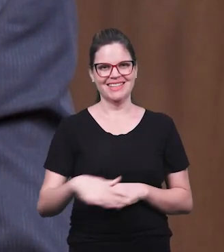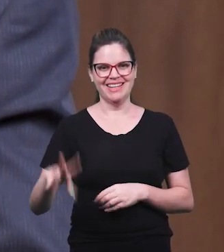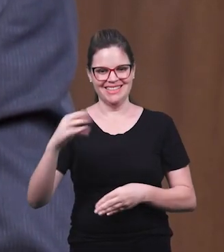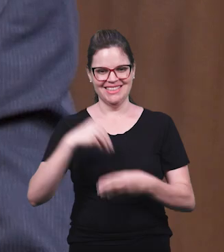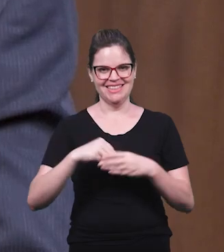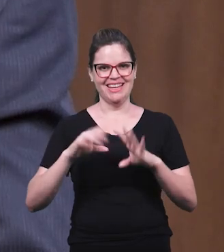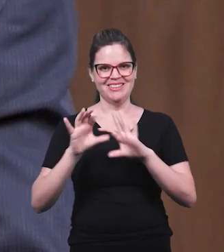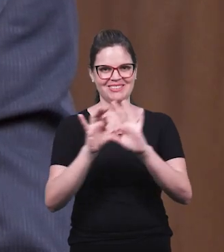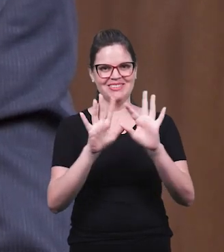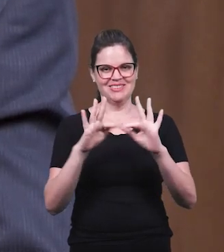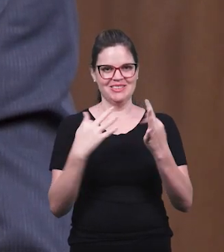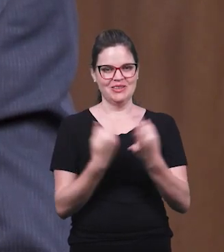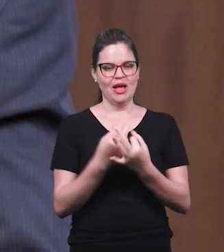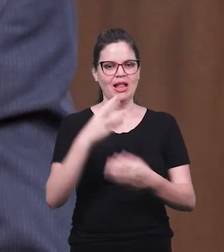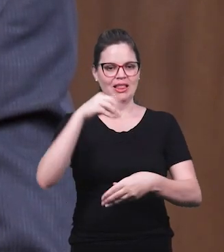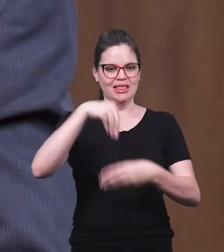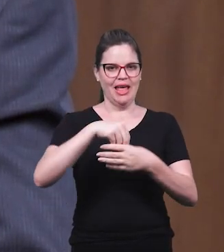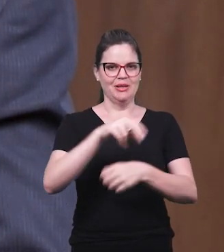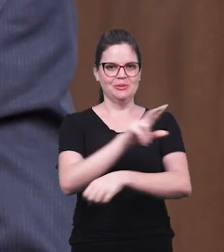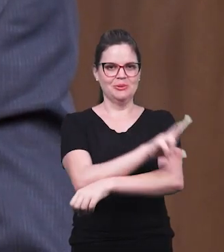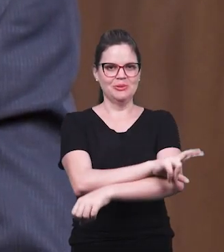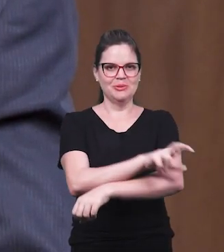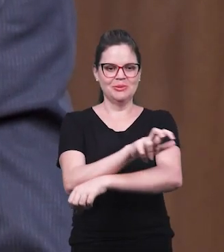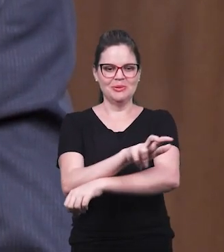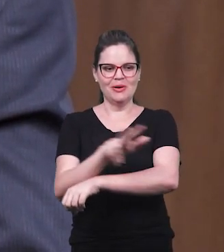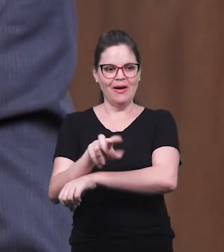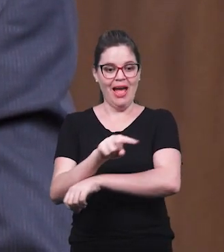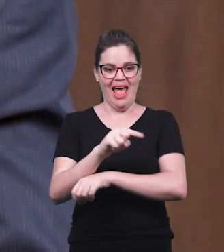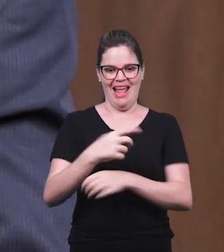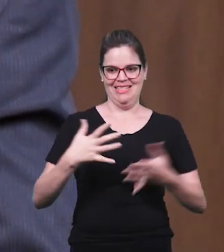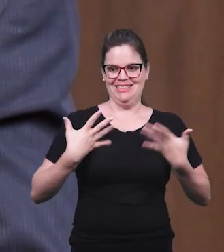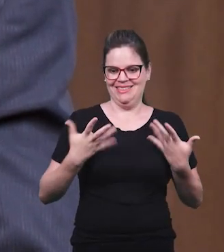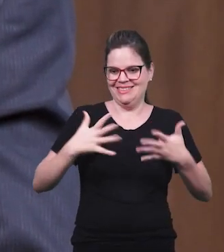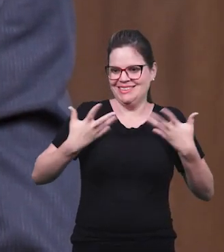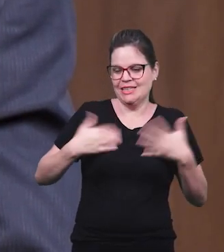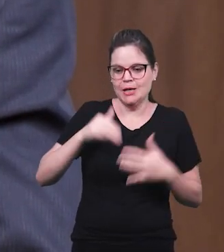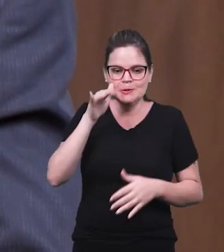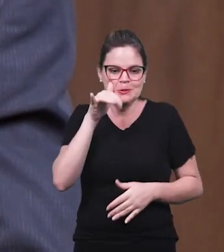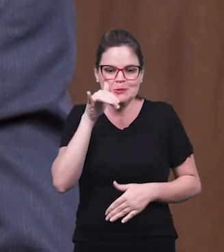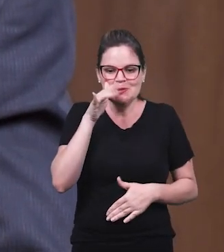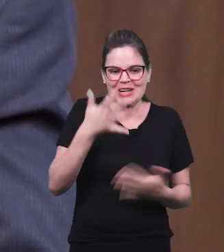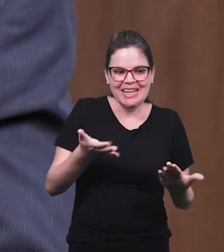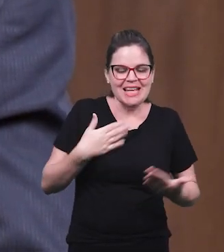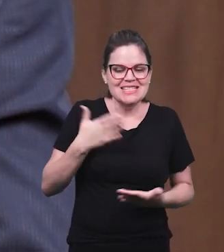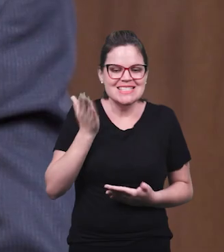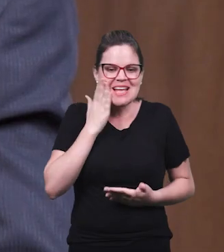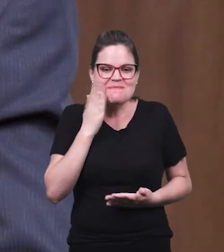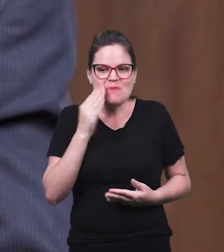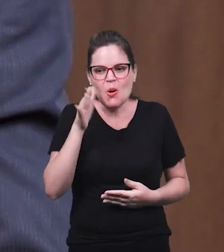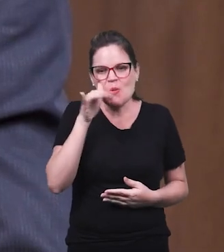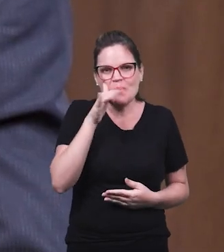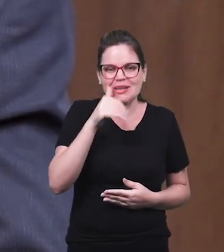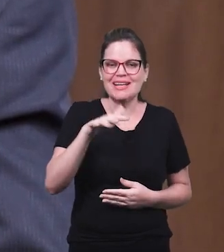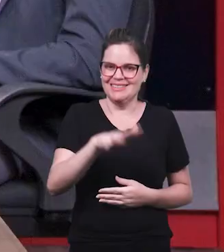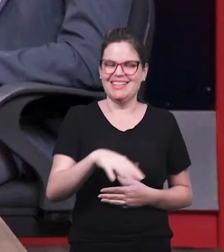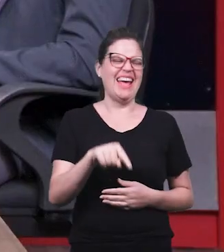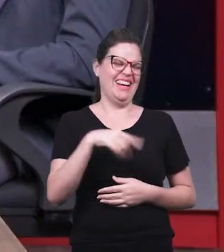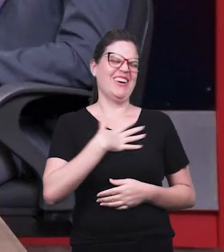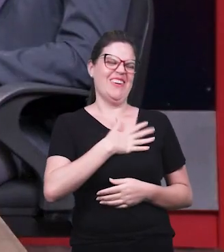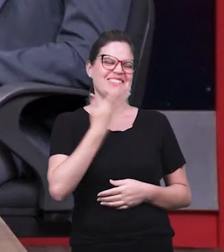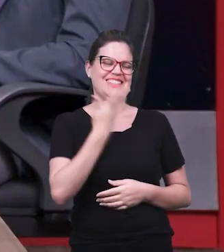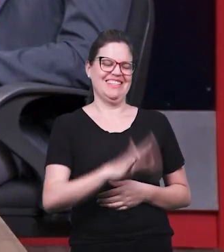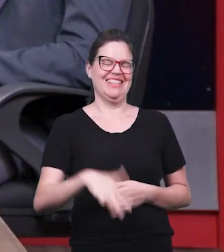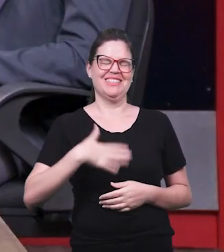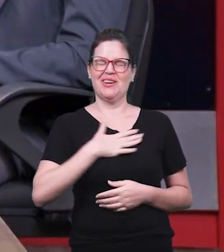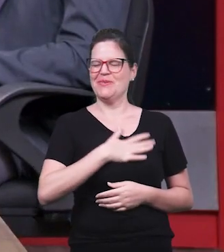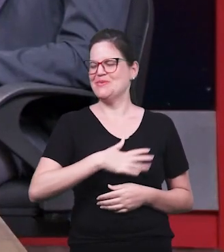no estande da robótica, como elas ficam alegres, né, e muito interessadas. Elas gostam, né, dessa parte de robótica, elas gostam